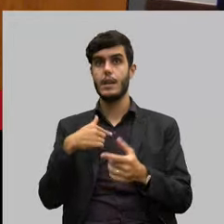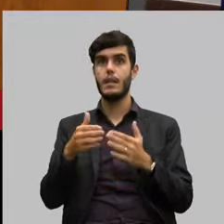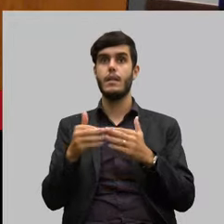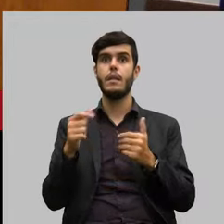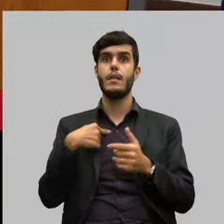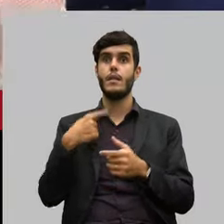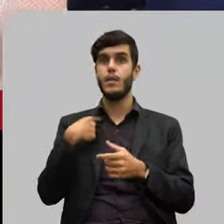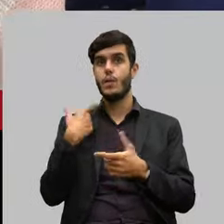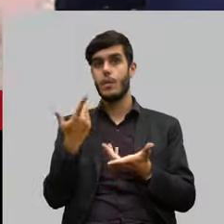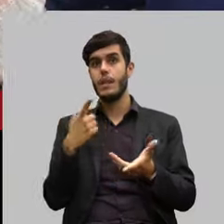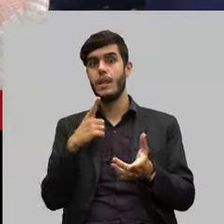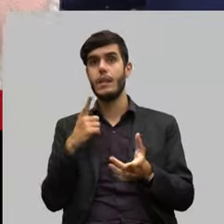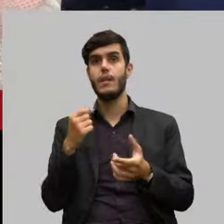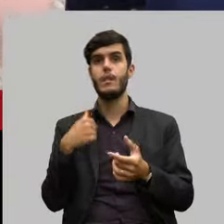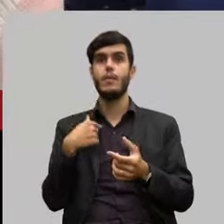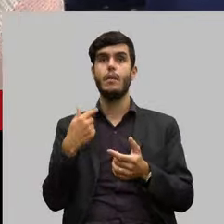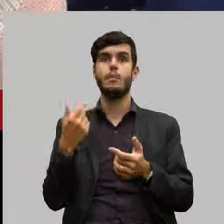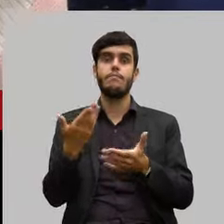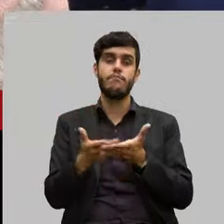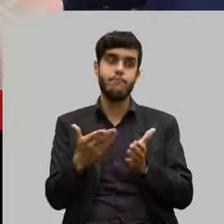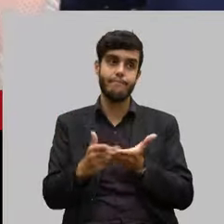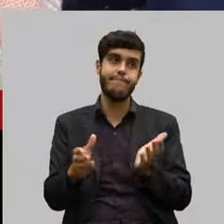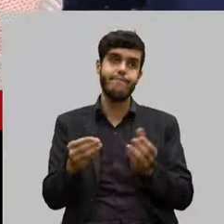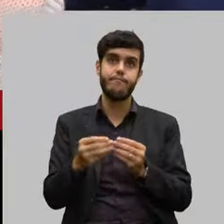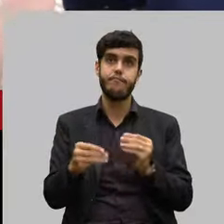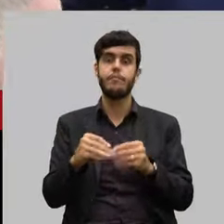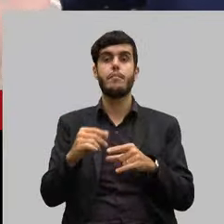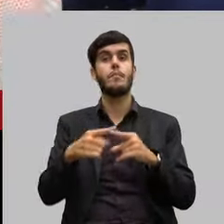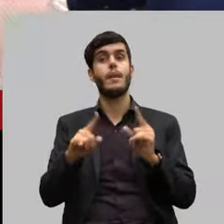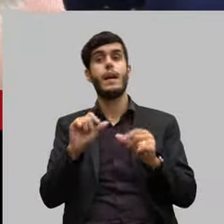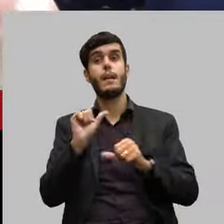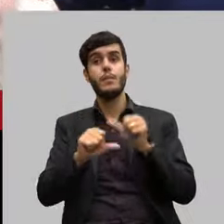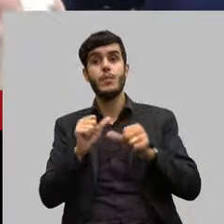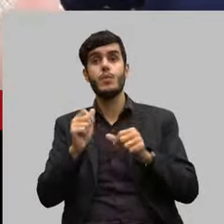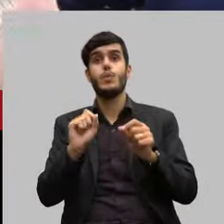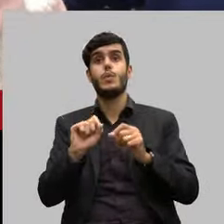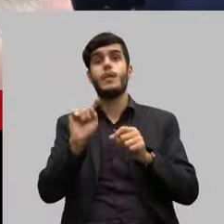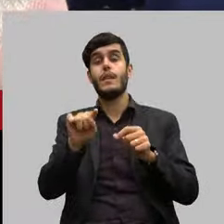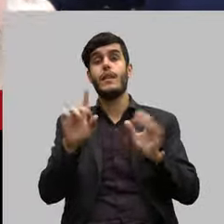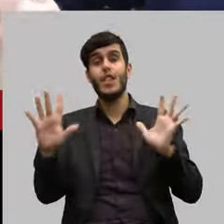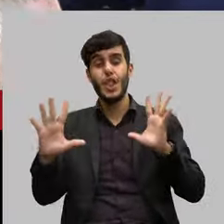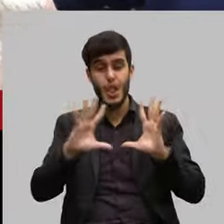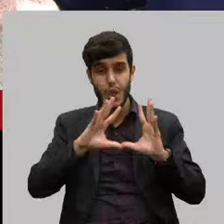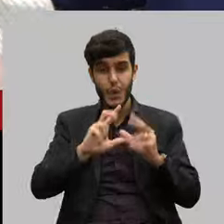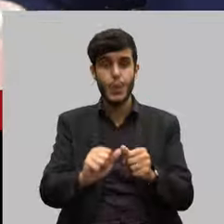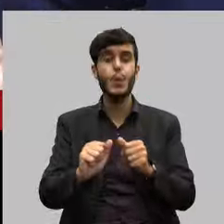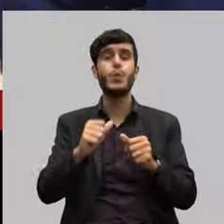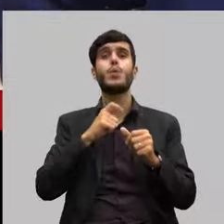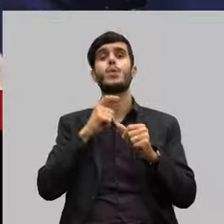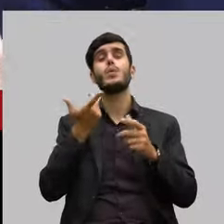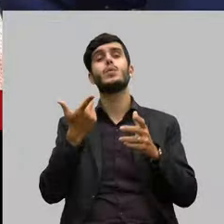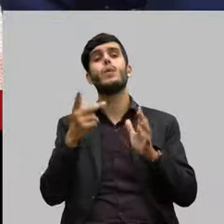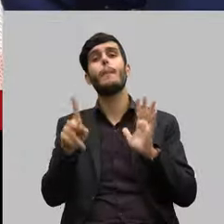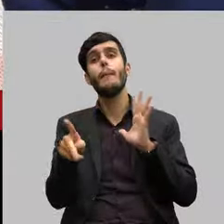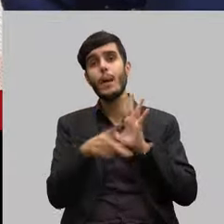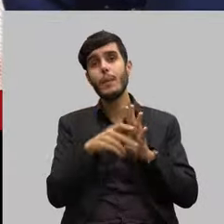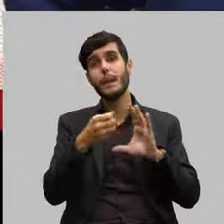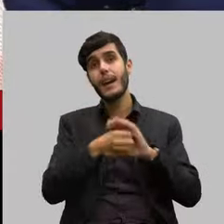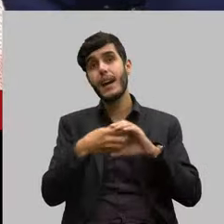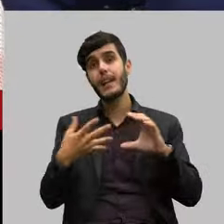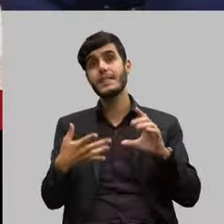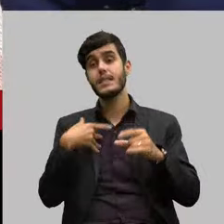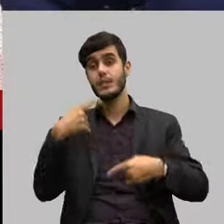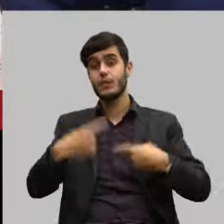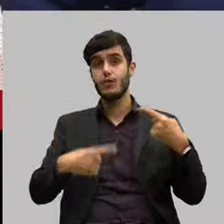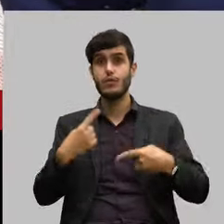Eh mas vocês mudam de forma estruturante tirando todo o caráter deliberativo dos conselhos Por